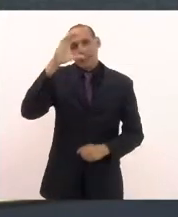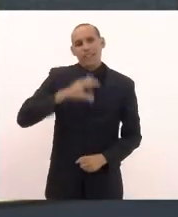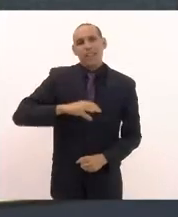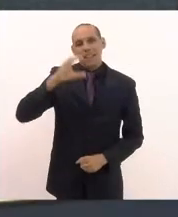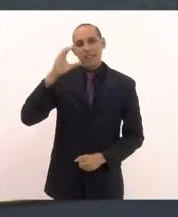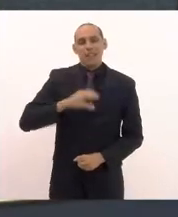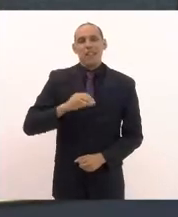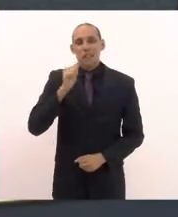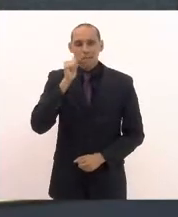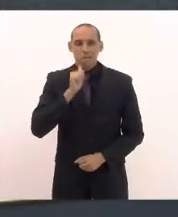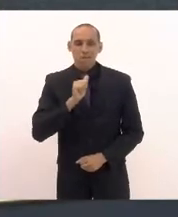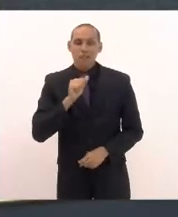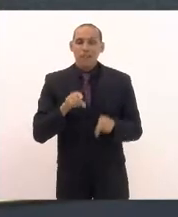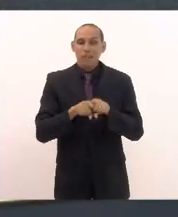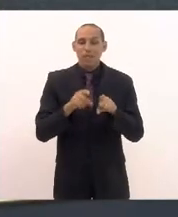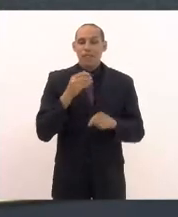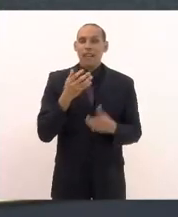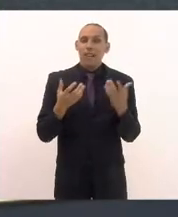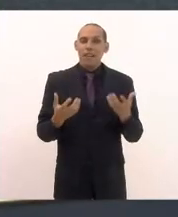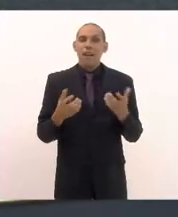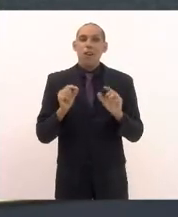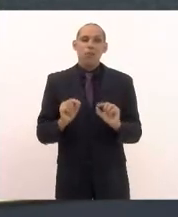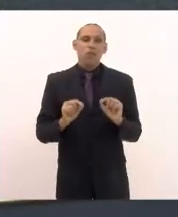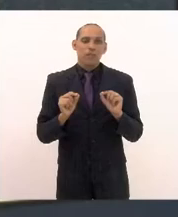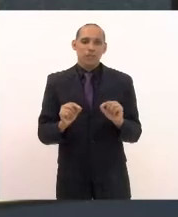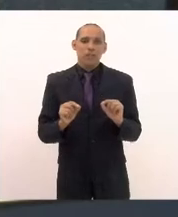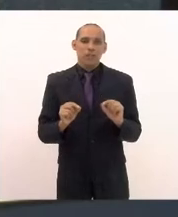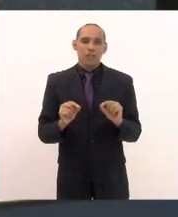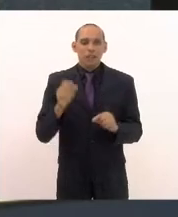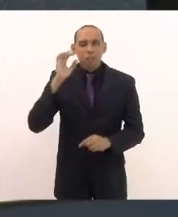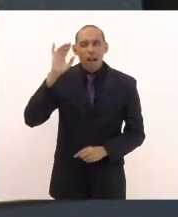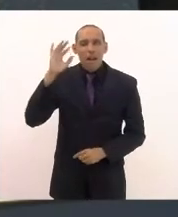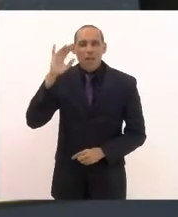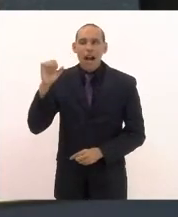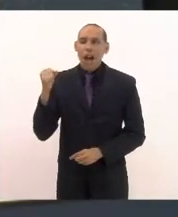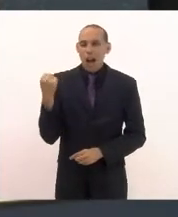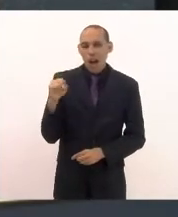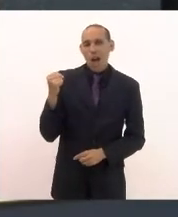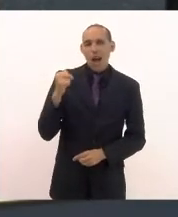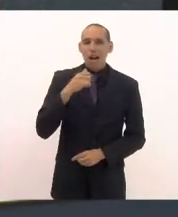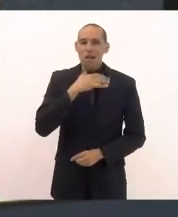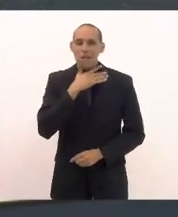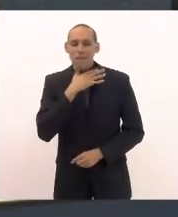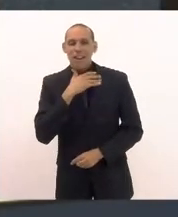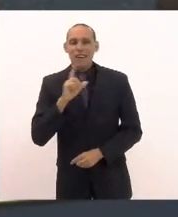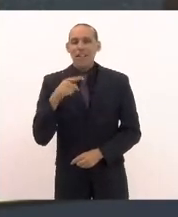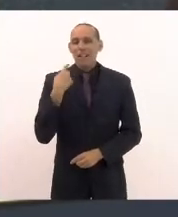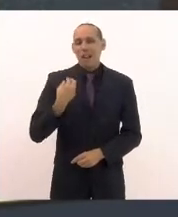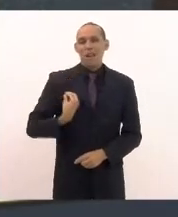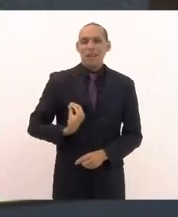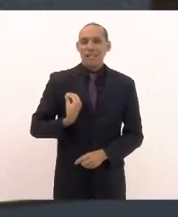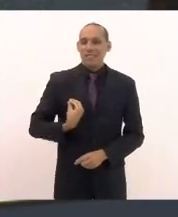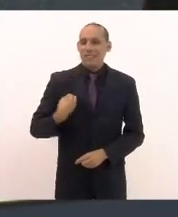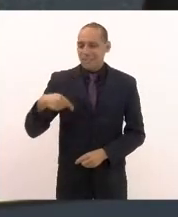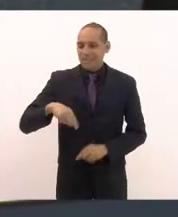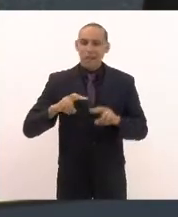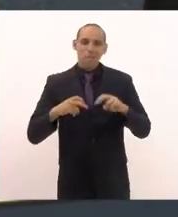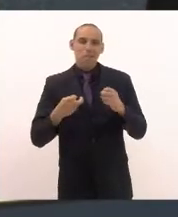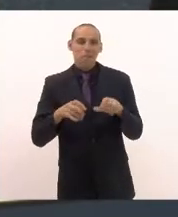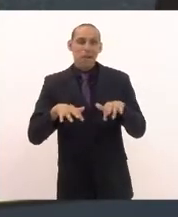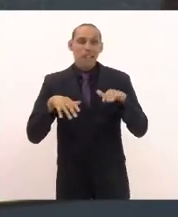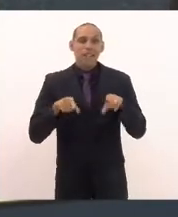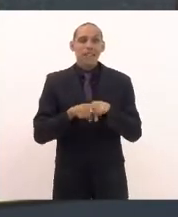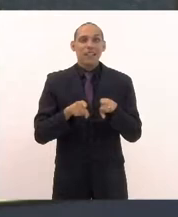E quero também, nesse momento, já pensando em 8 de março, e estaremos aqui em plenário, teremos no dia 7, né,